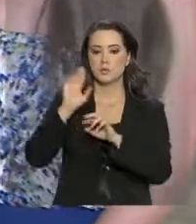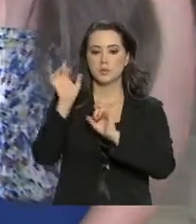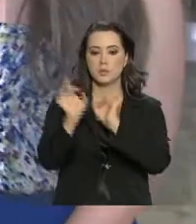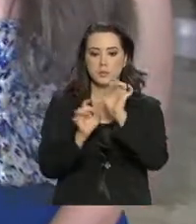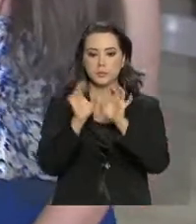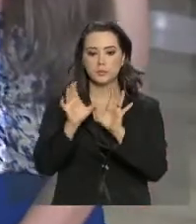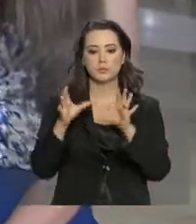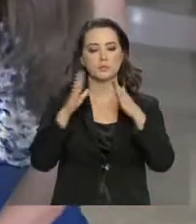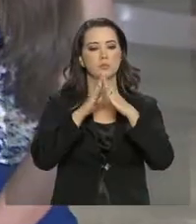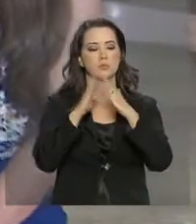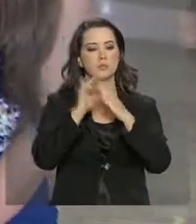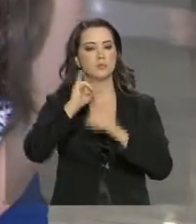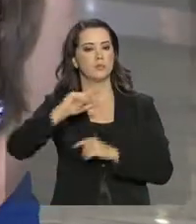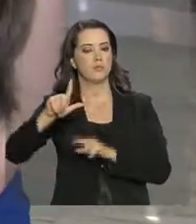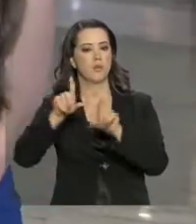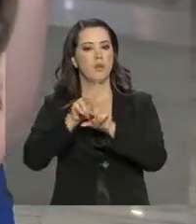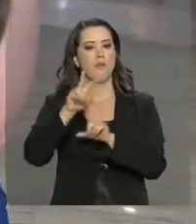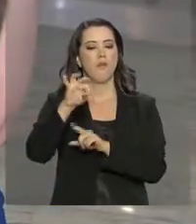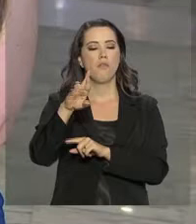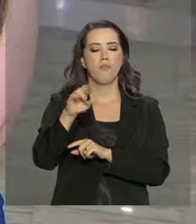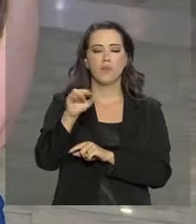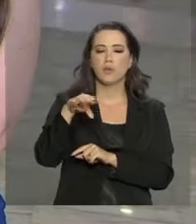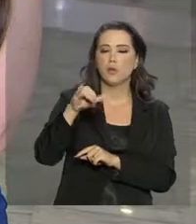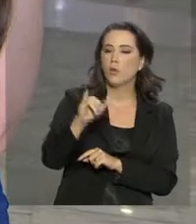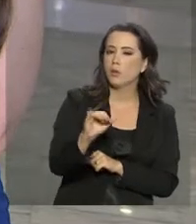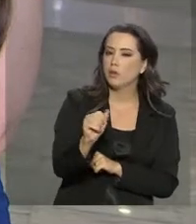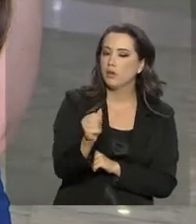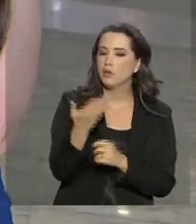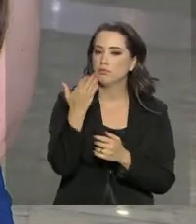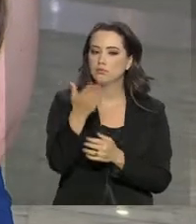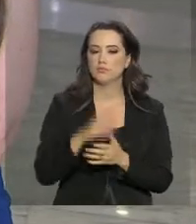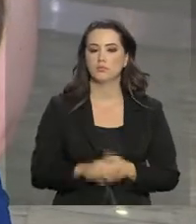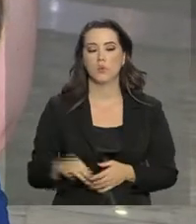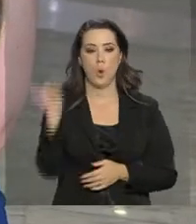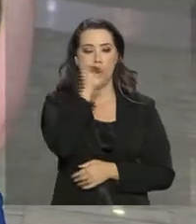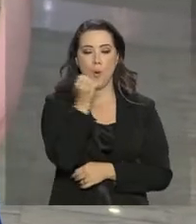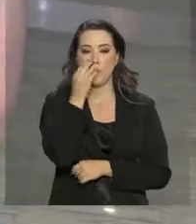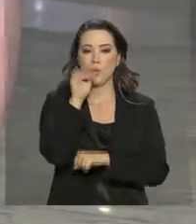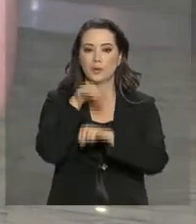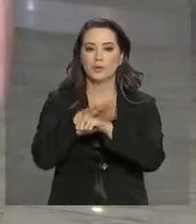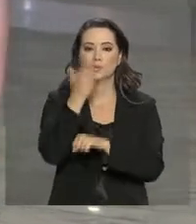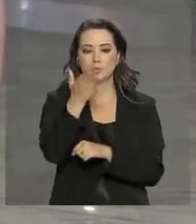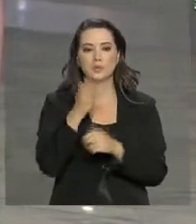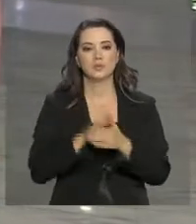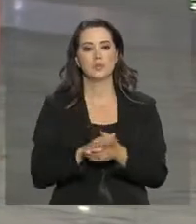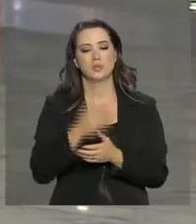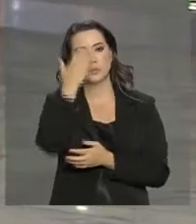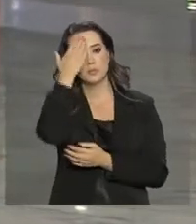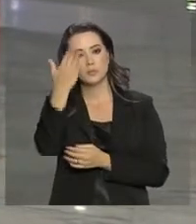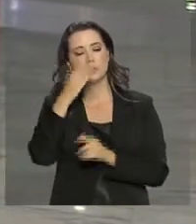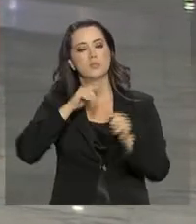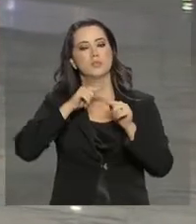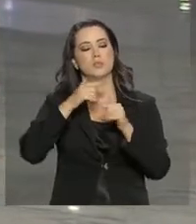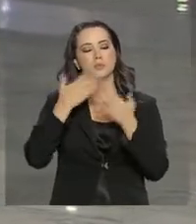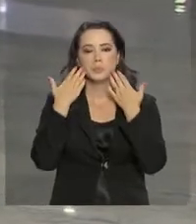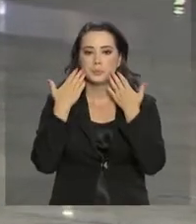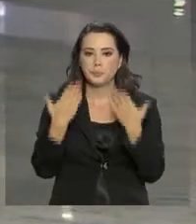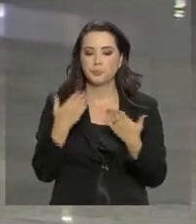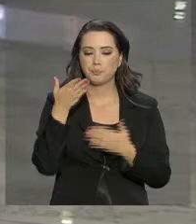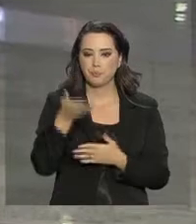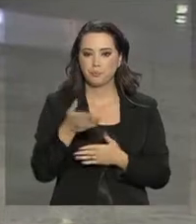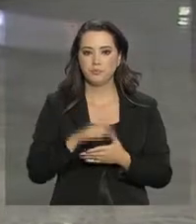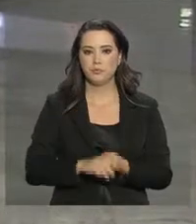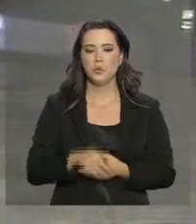presidência da república verônica sanchez boa noite verônica obrigado pela entrevista o que o programa viva voluntário